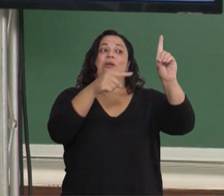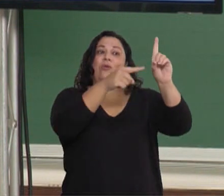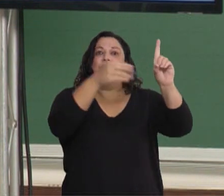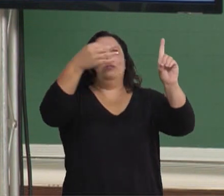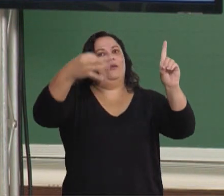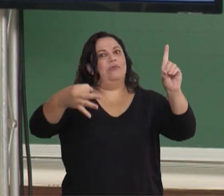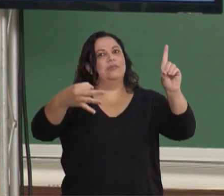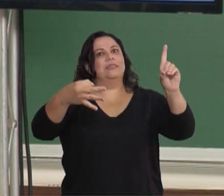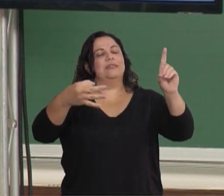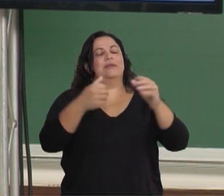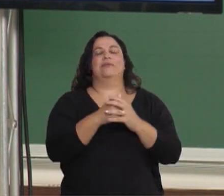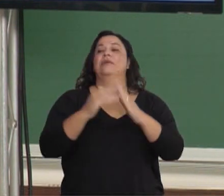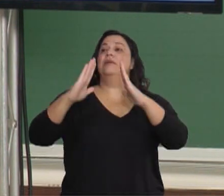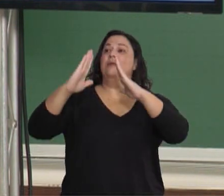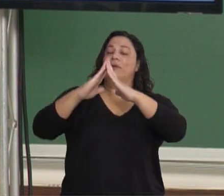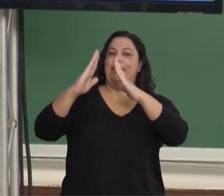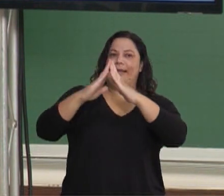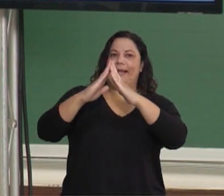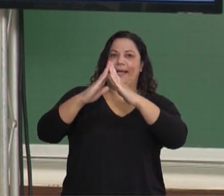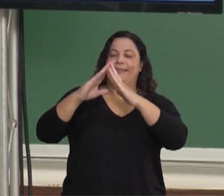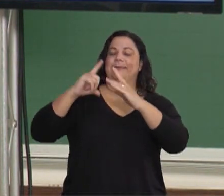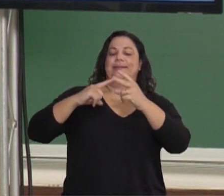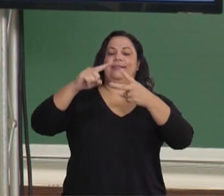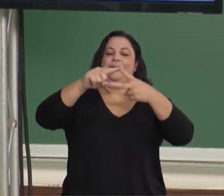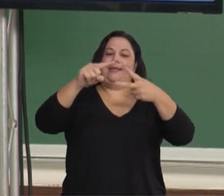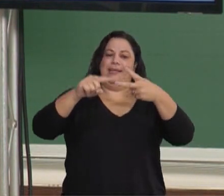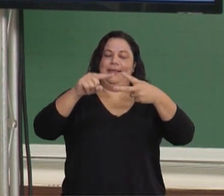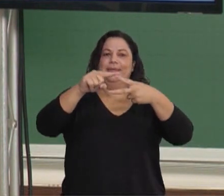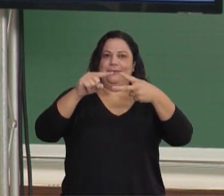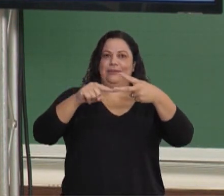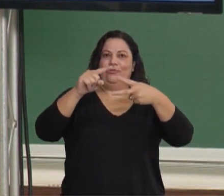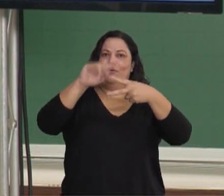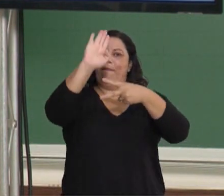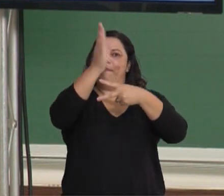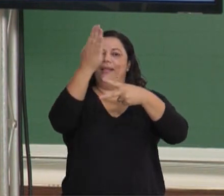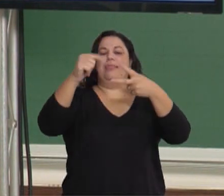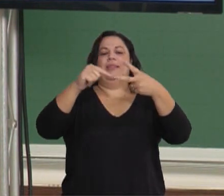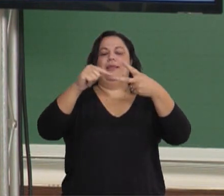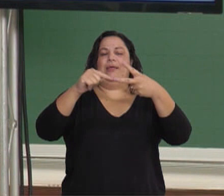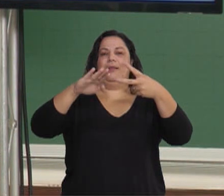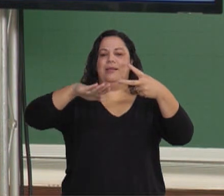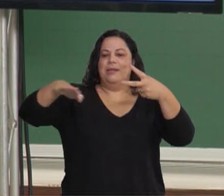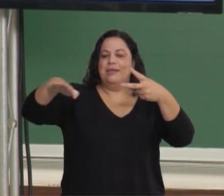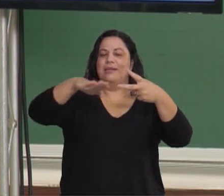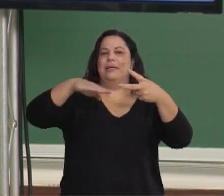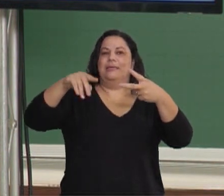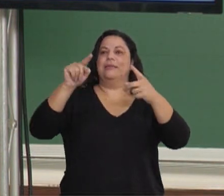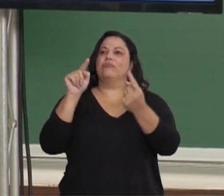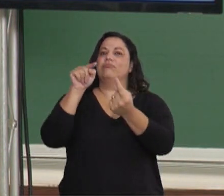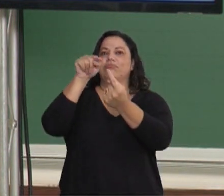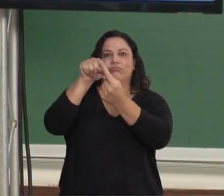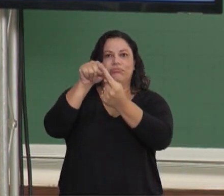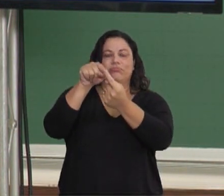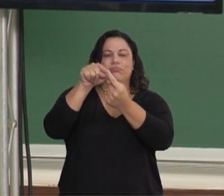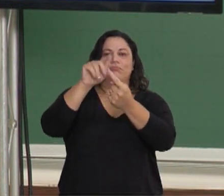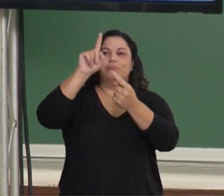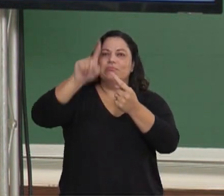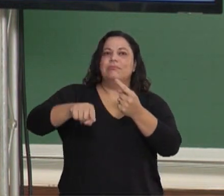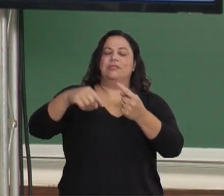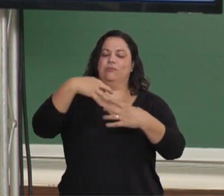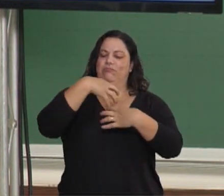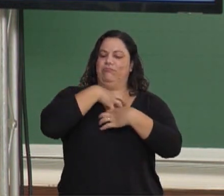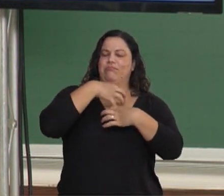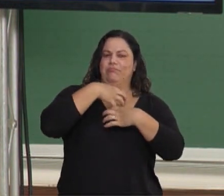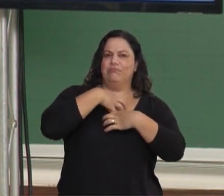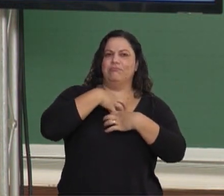entre uma casa ali que tem o piso cerâmico e também o piso amadeirado, então temos toda essa referência ali onde acabamos trabalhando com essa